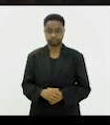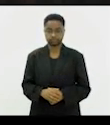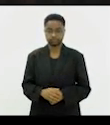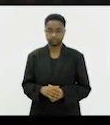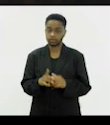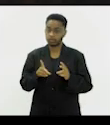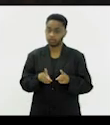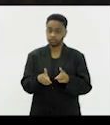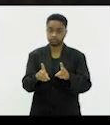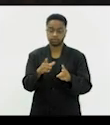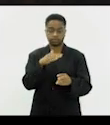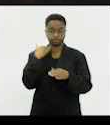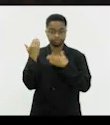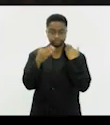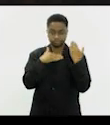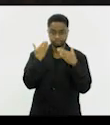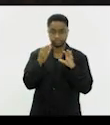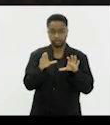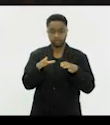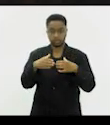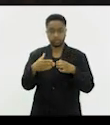Continuam morrendo os Yanomamis,